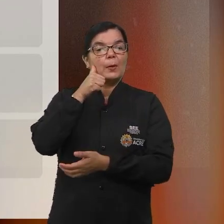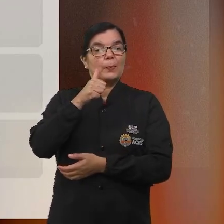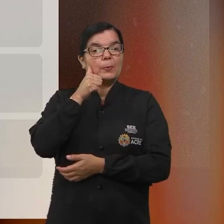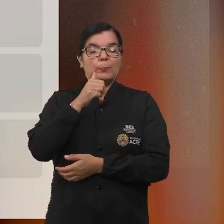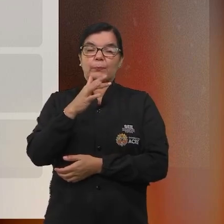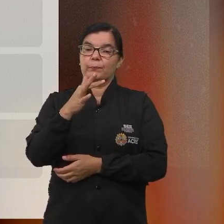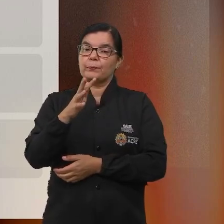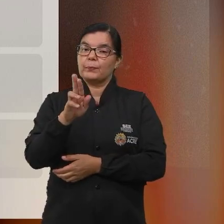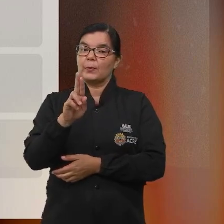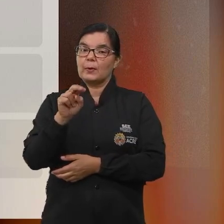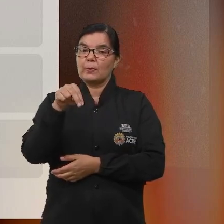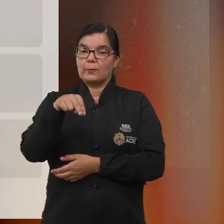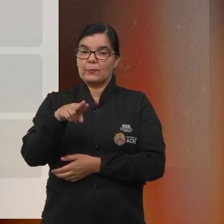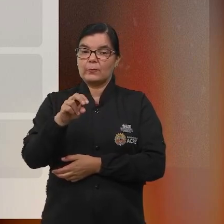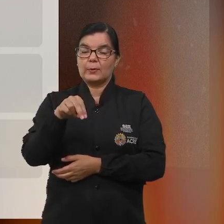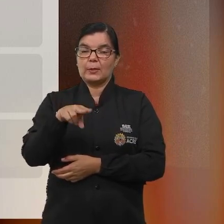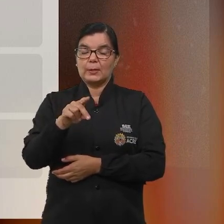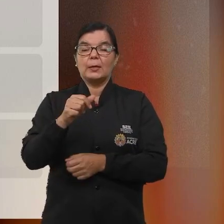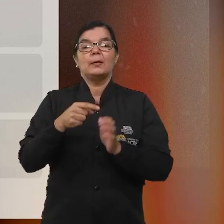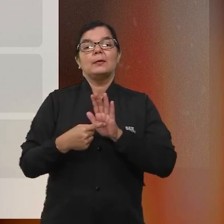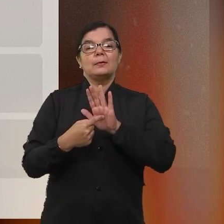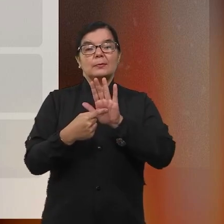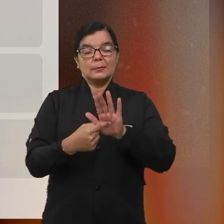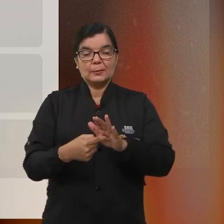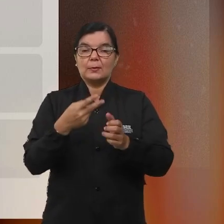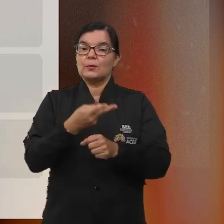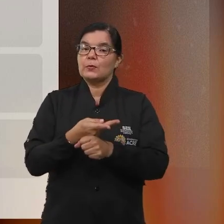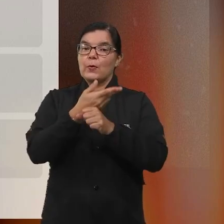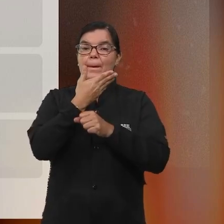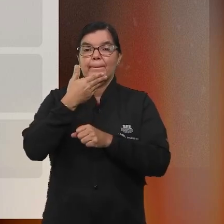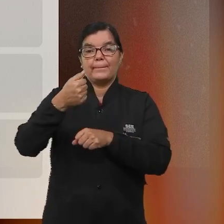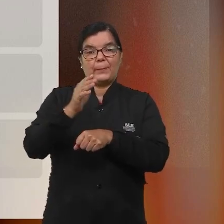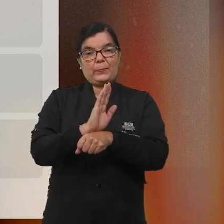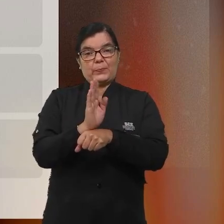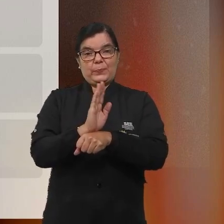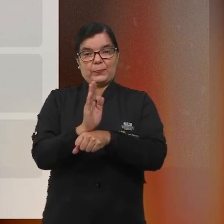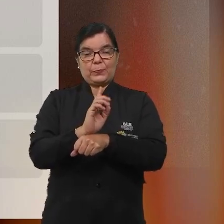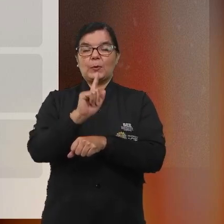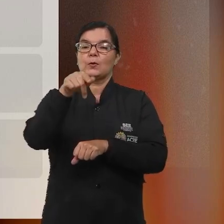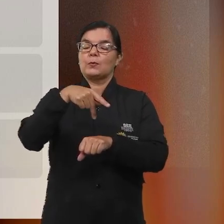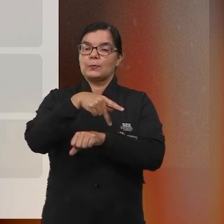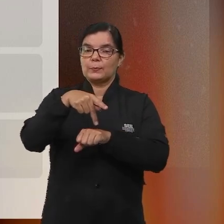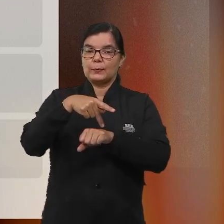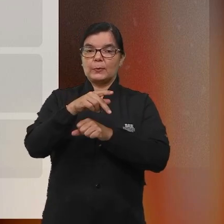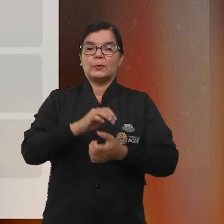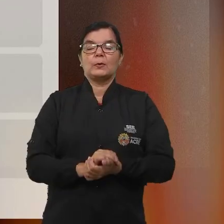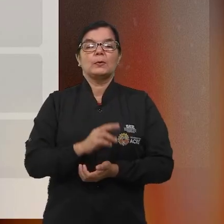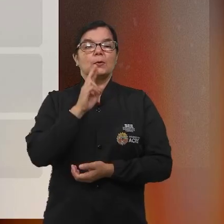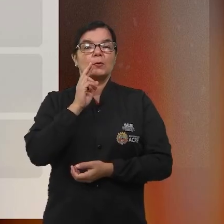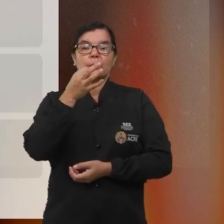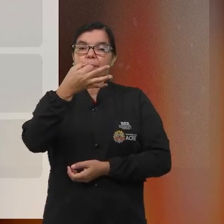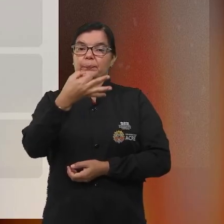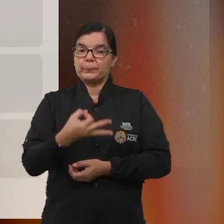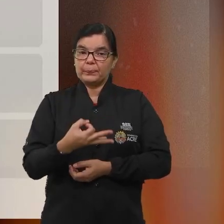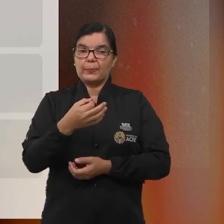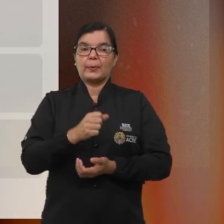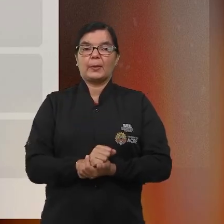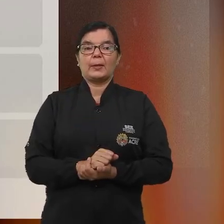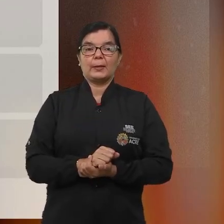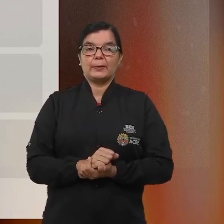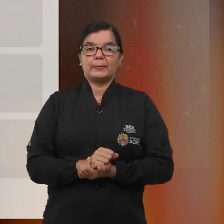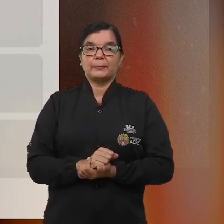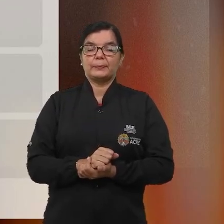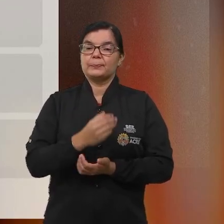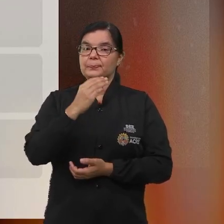Fernanda Montenegro e indicado ao Oscar de melhor filme estrangeiro. Então a resposta correta é